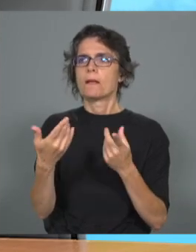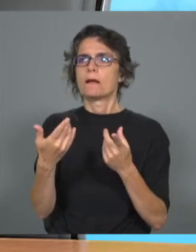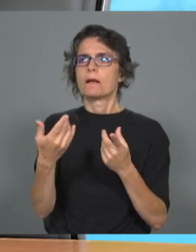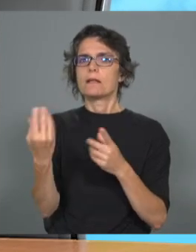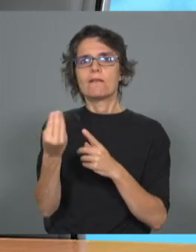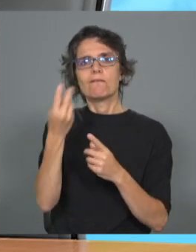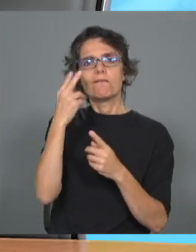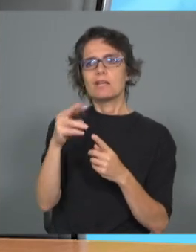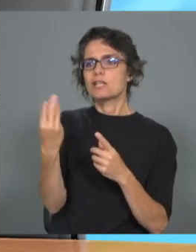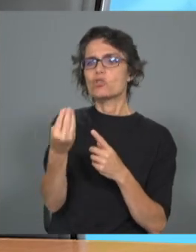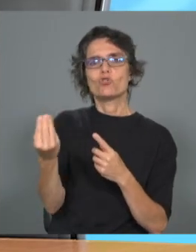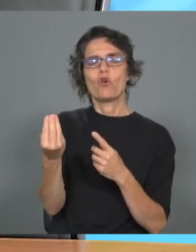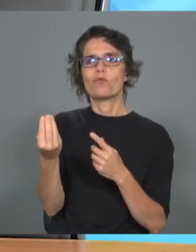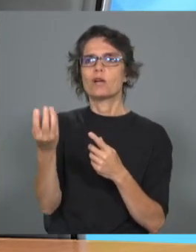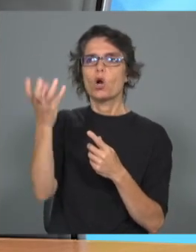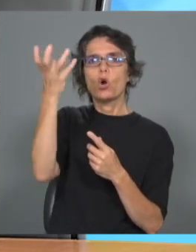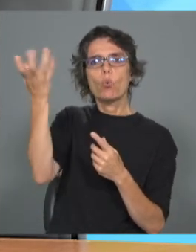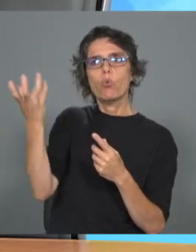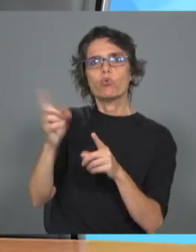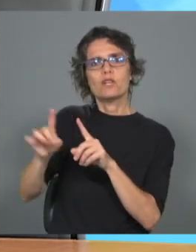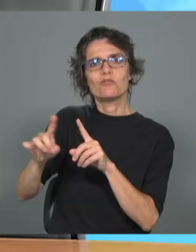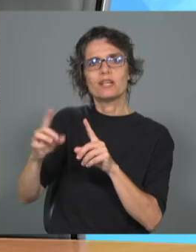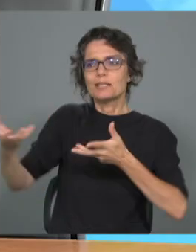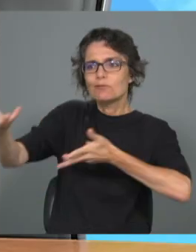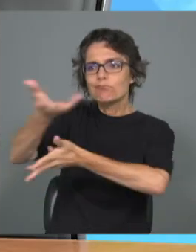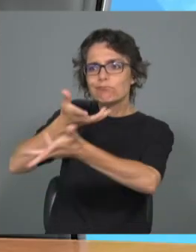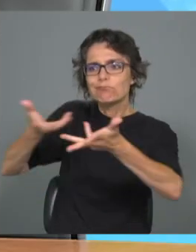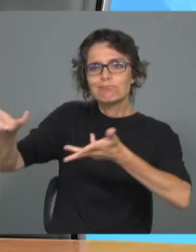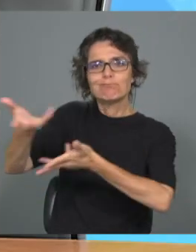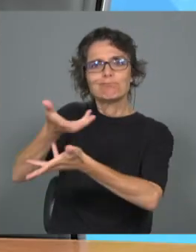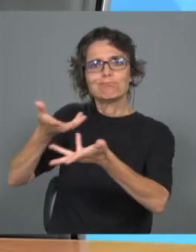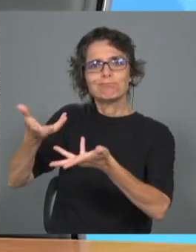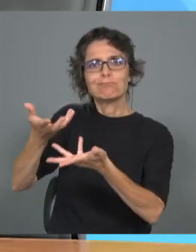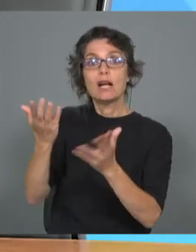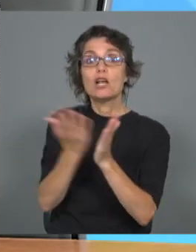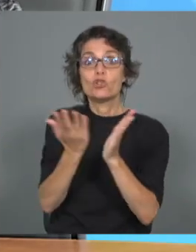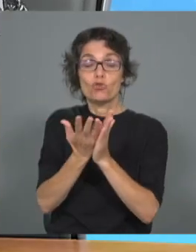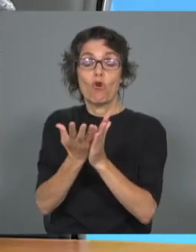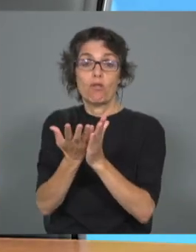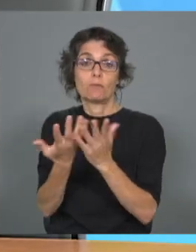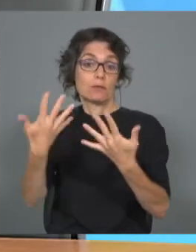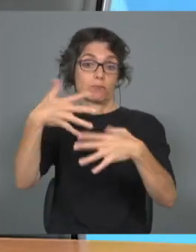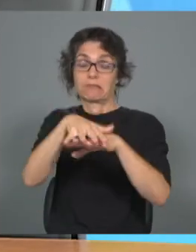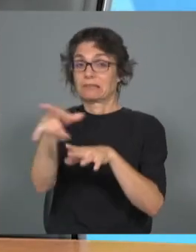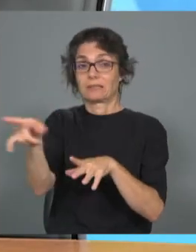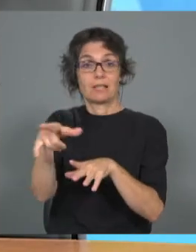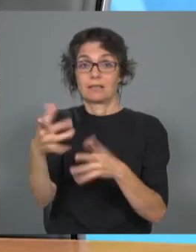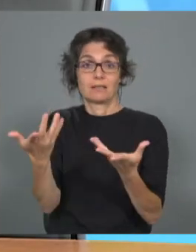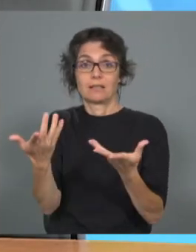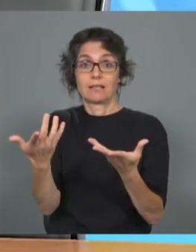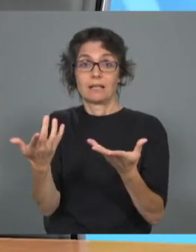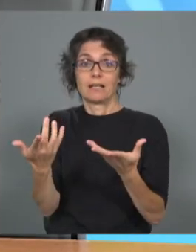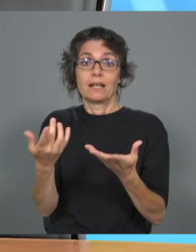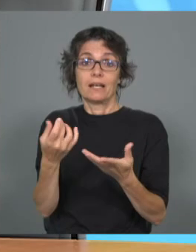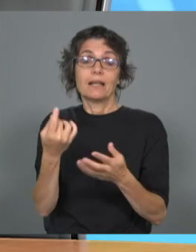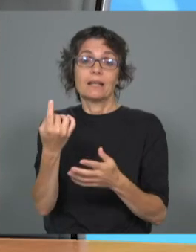intercomunicação, interculturalidade, Sim. porque não, sobretudo naquelas escolas que têm que conviver pelo contexto em que estão inseridas